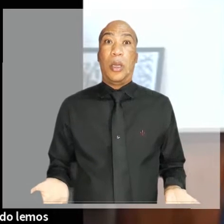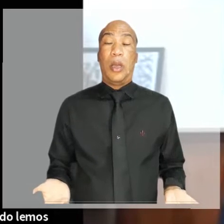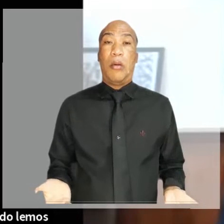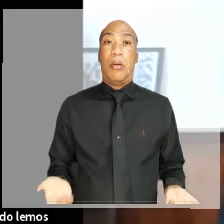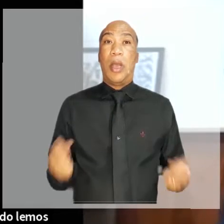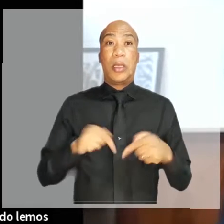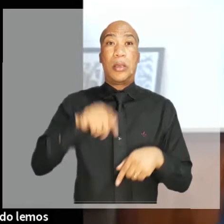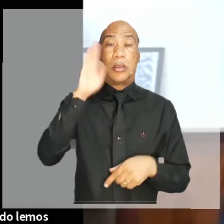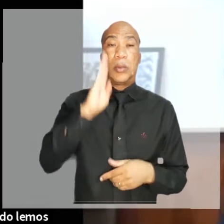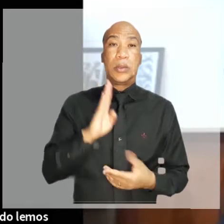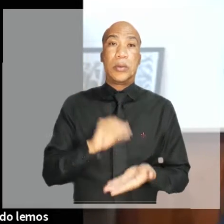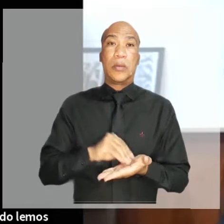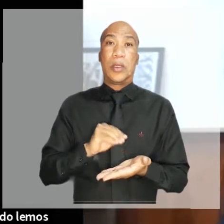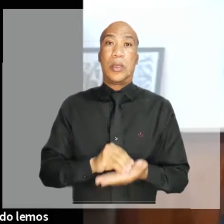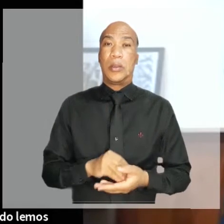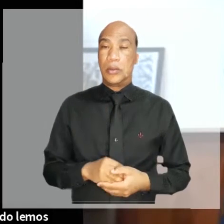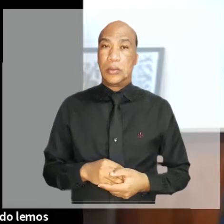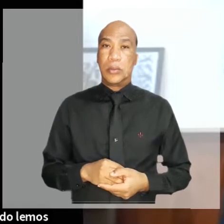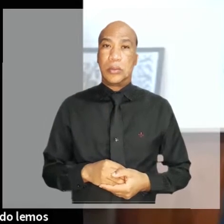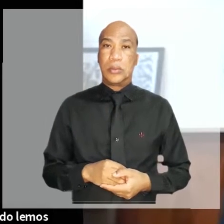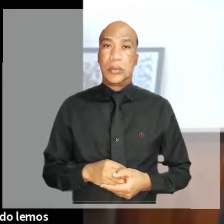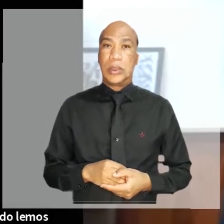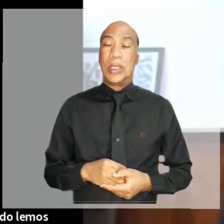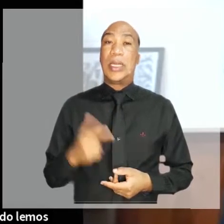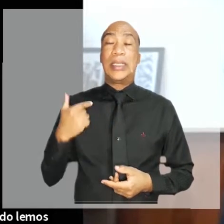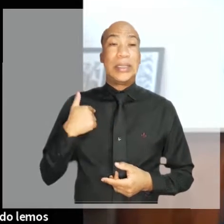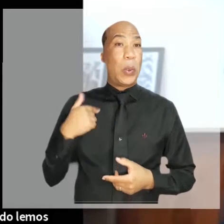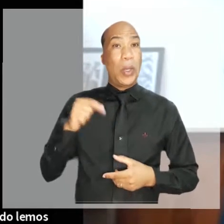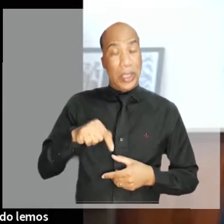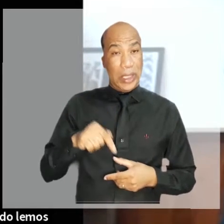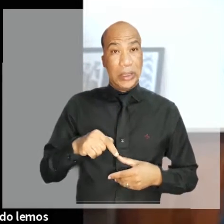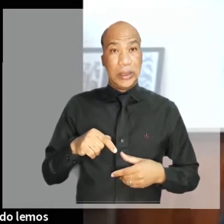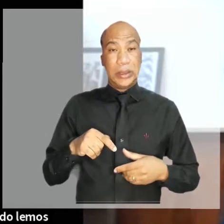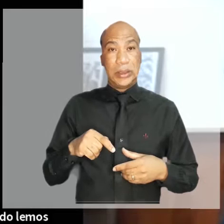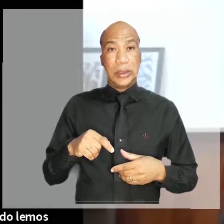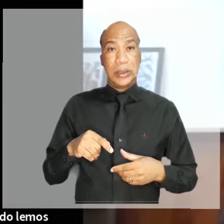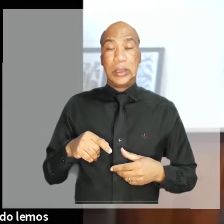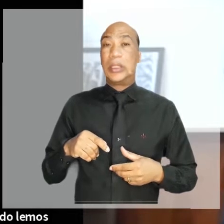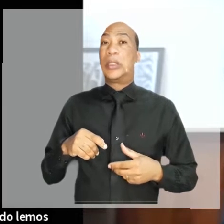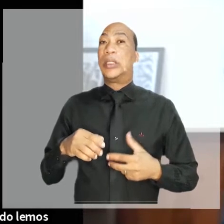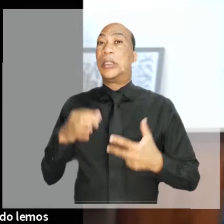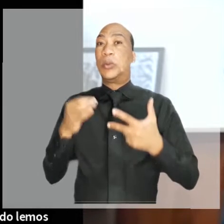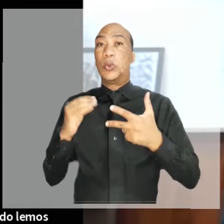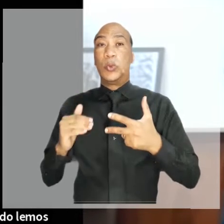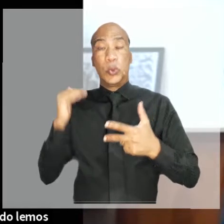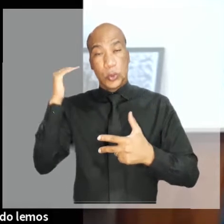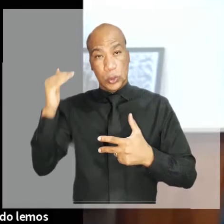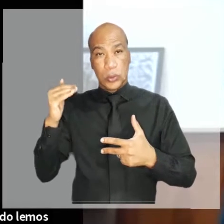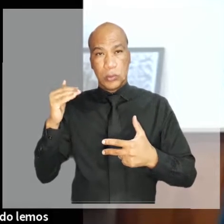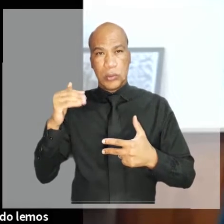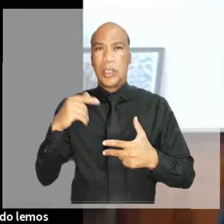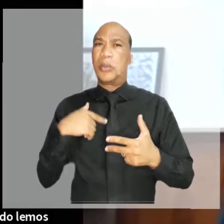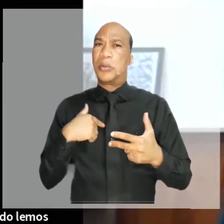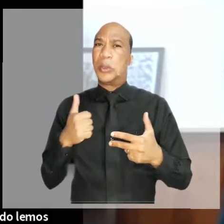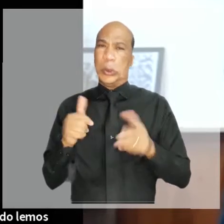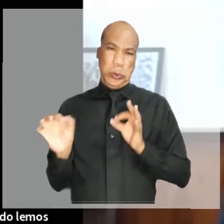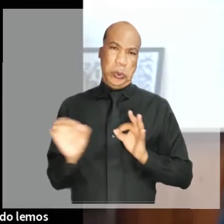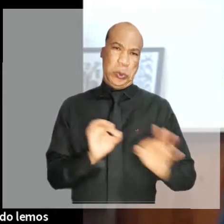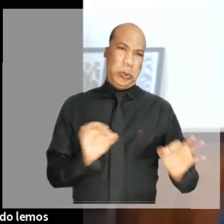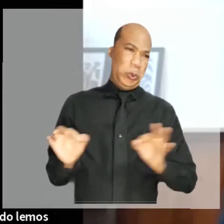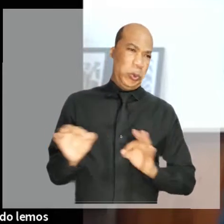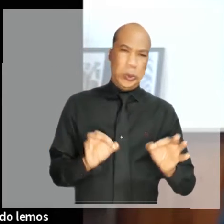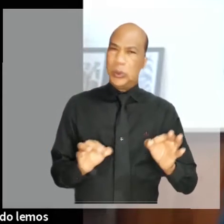o judiciário, pela forma como ele se organiza administrativamente, é o poder que tem mais condições de